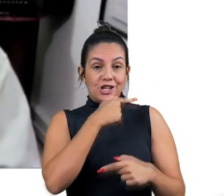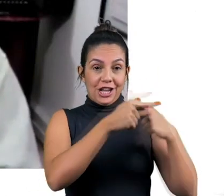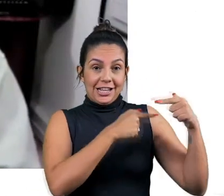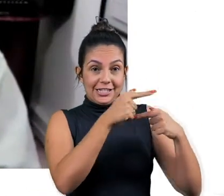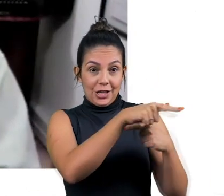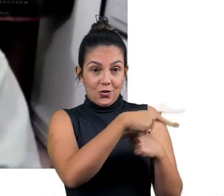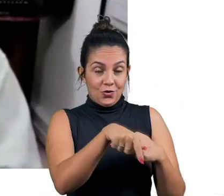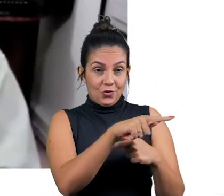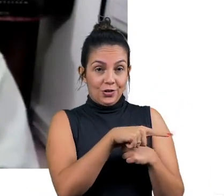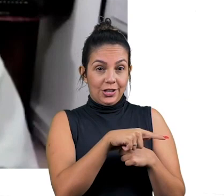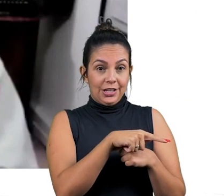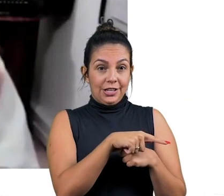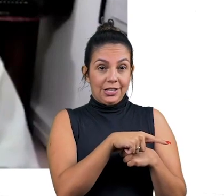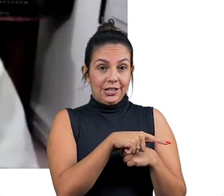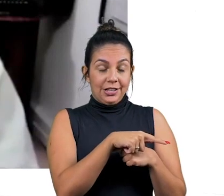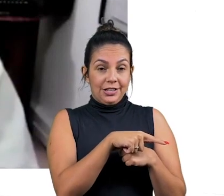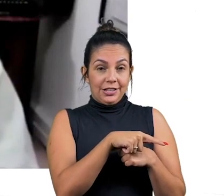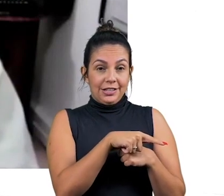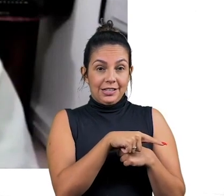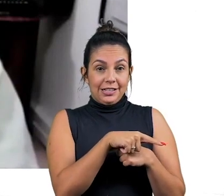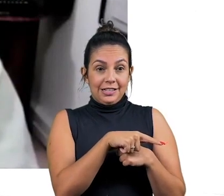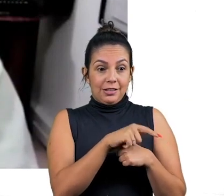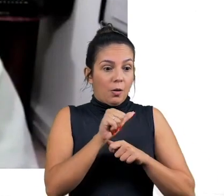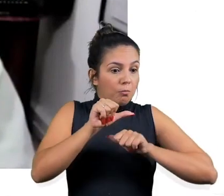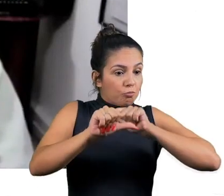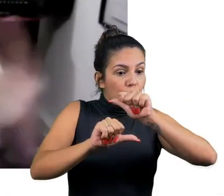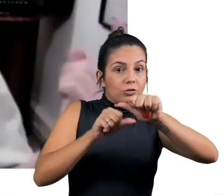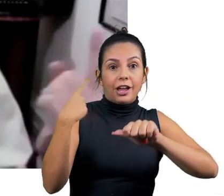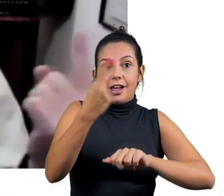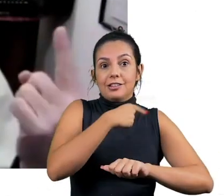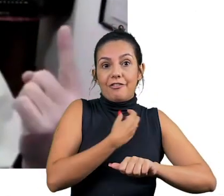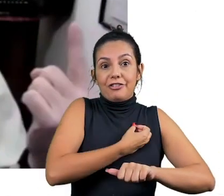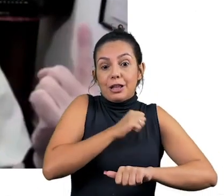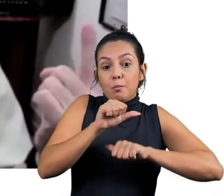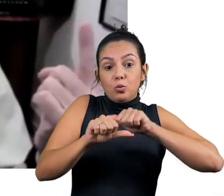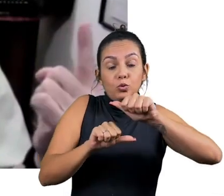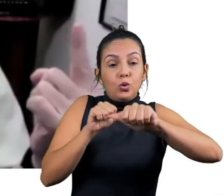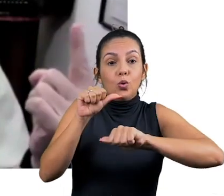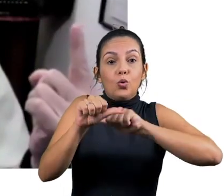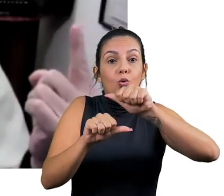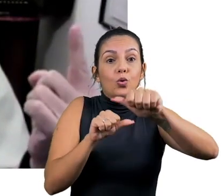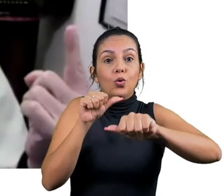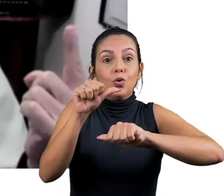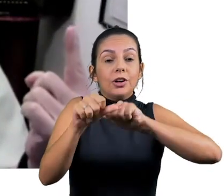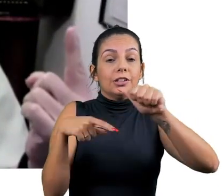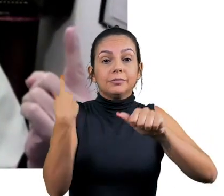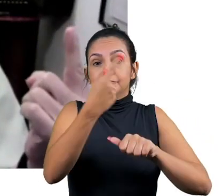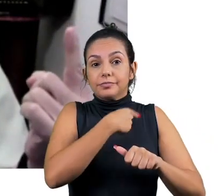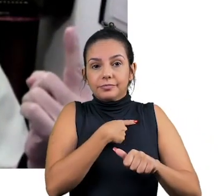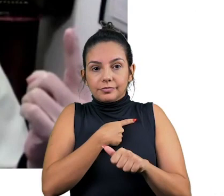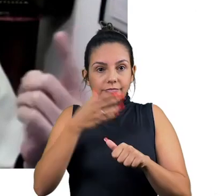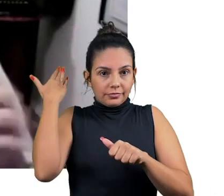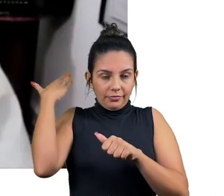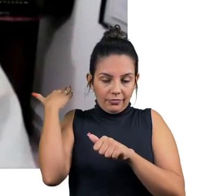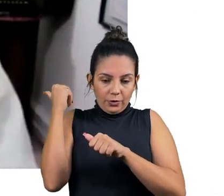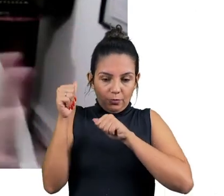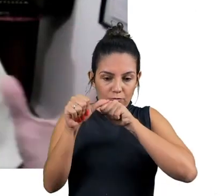filhos somos seres de transição. Nós estamos entre uma era e outra.